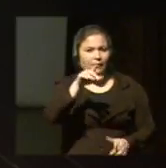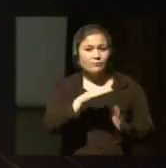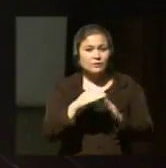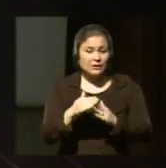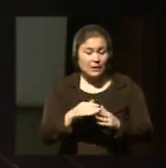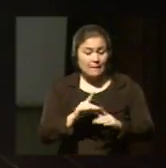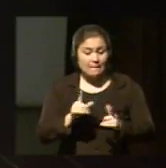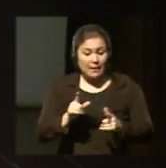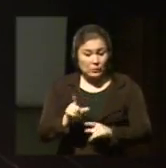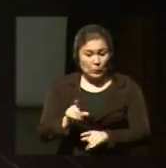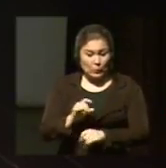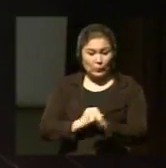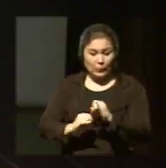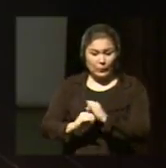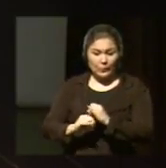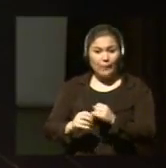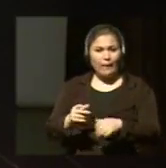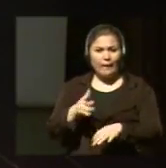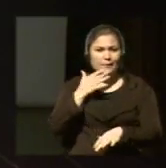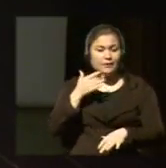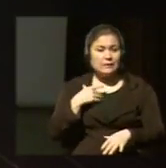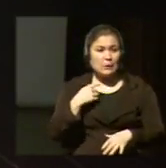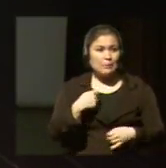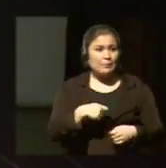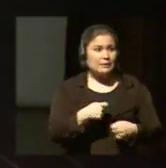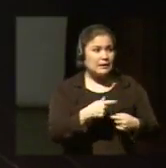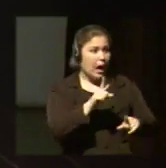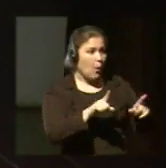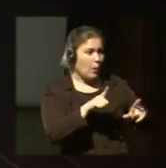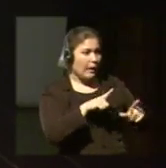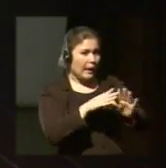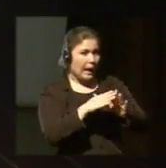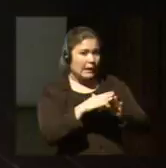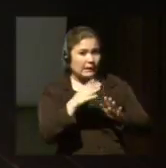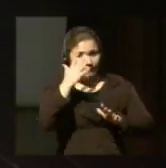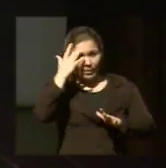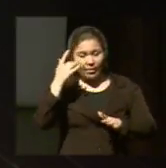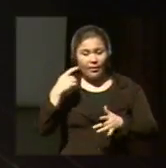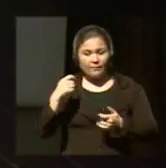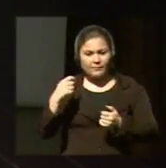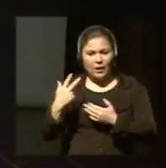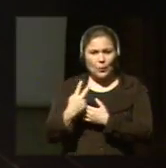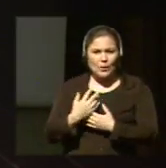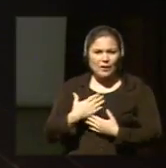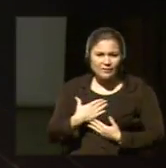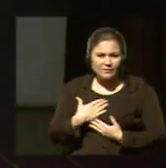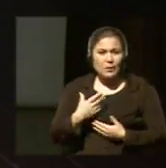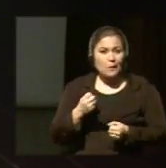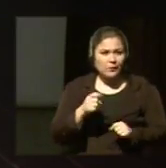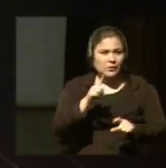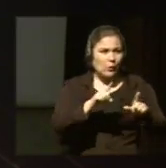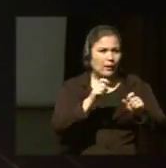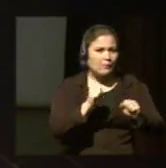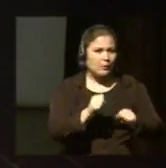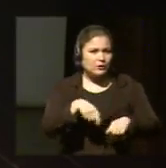isso é possível. Se alguém disser, eu preciso de alguém, tem alguém em casa que amanhã vai para a feira para mim,